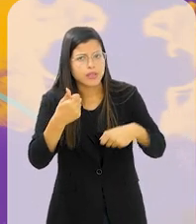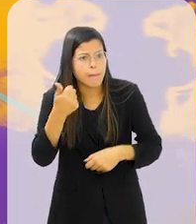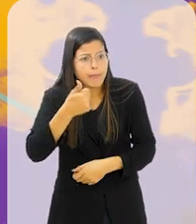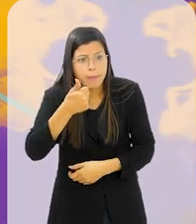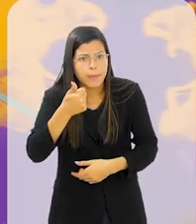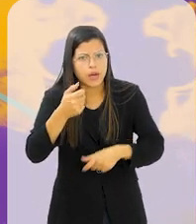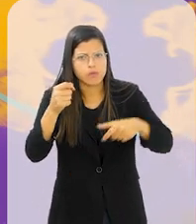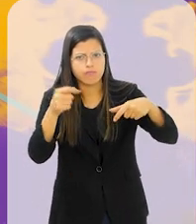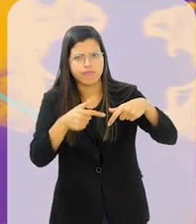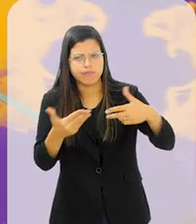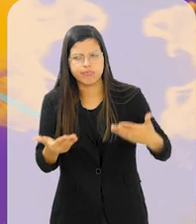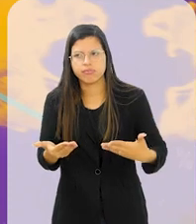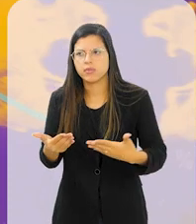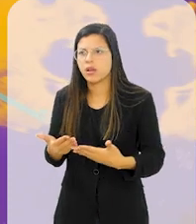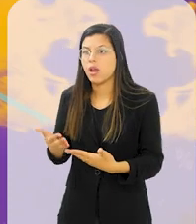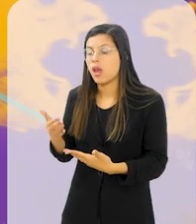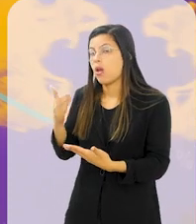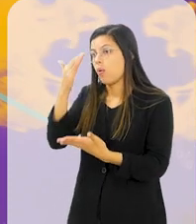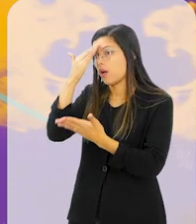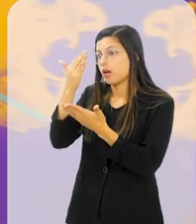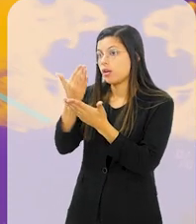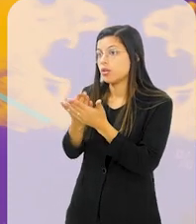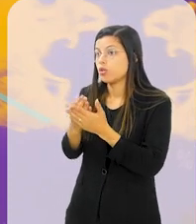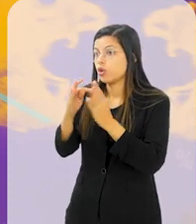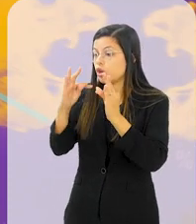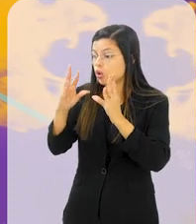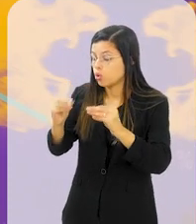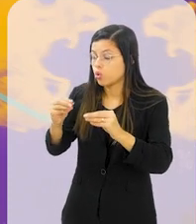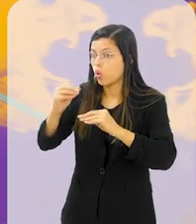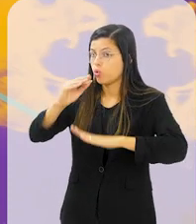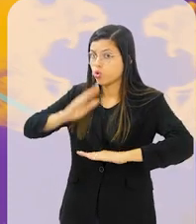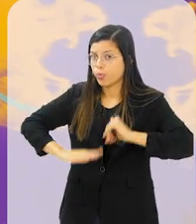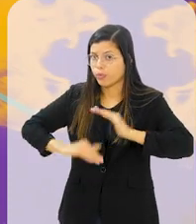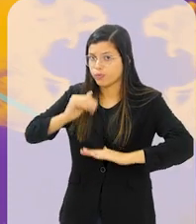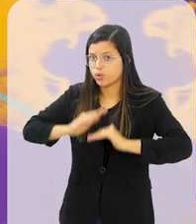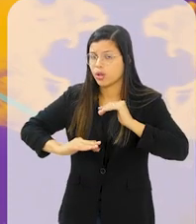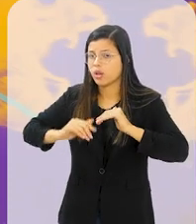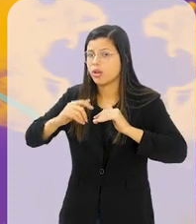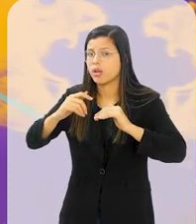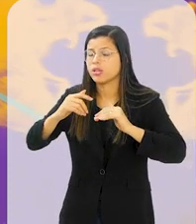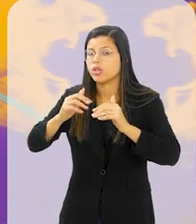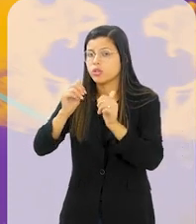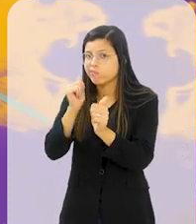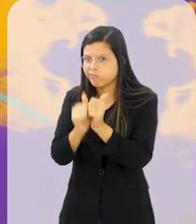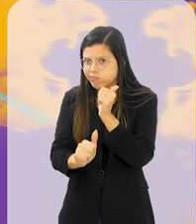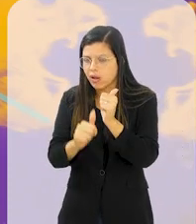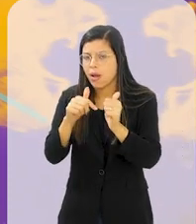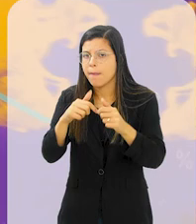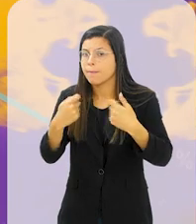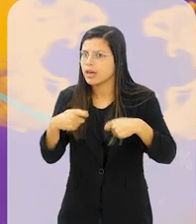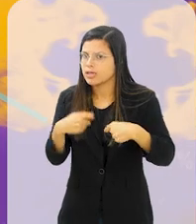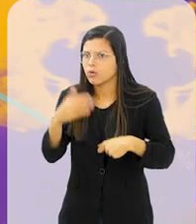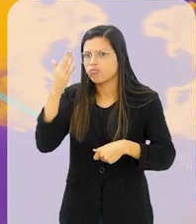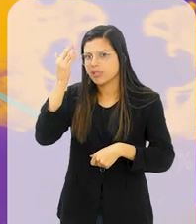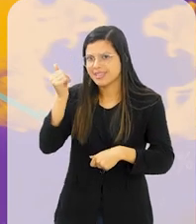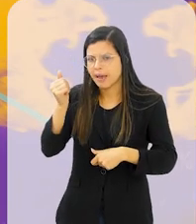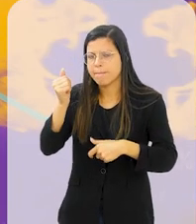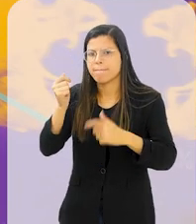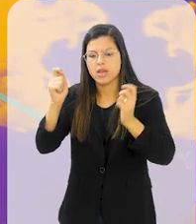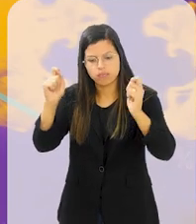Não. Eu acho que todos os jogadores profissionais deveriam saber bater pênalti. Ah, tudo bem. Eu acho que todos os jogadores profissionais deveriam